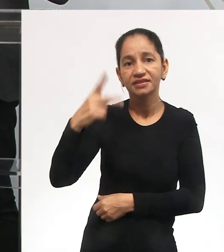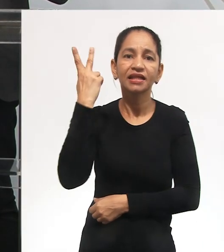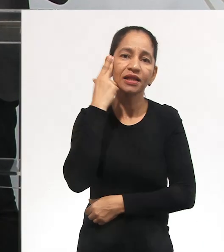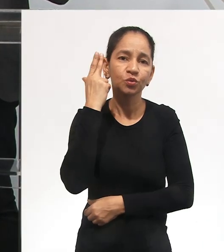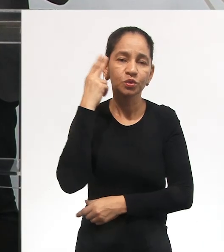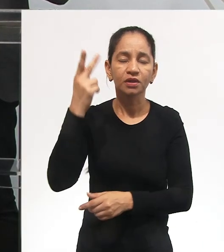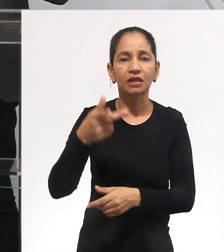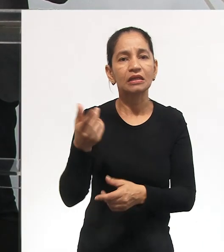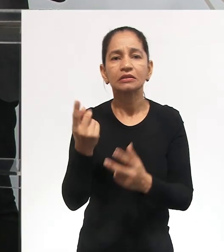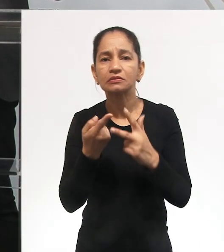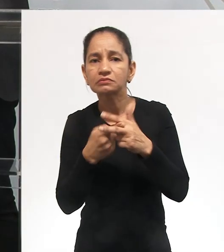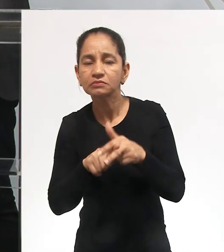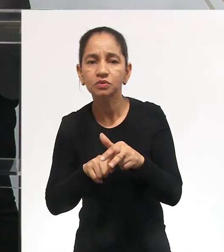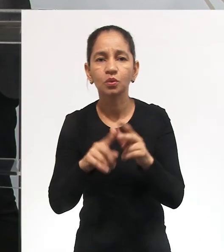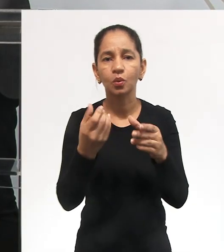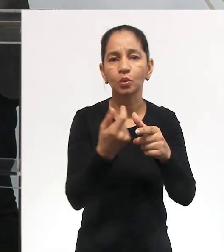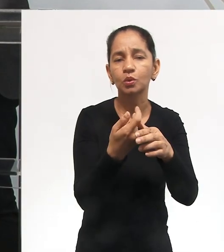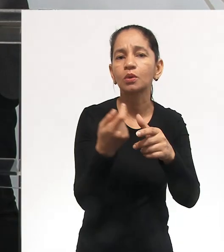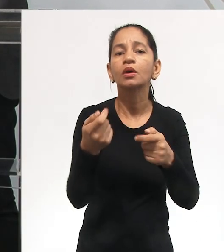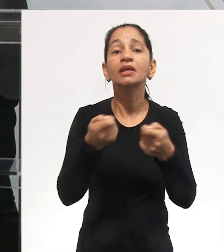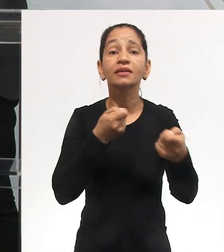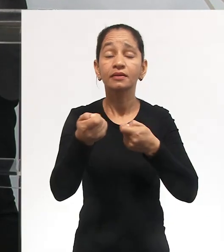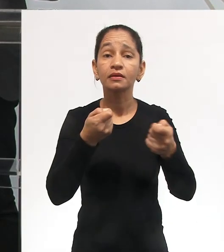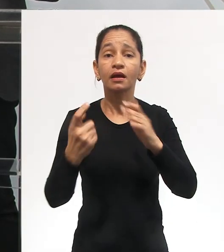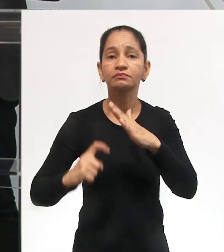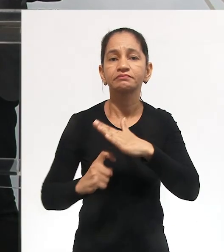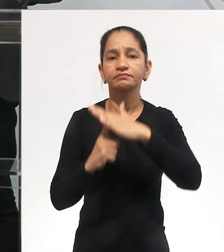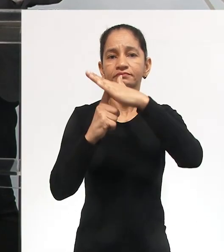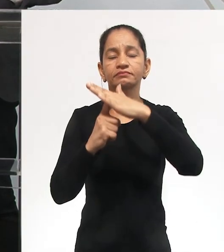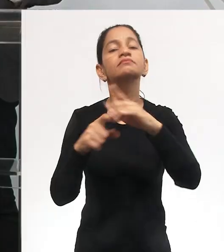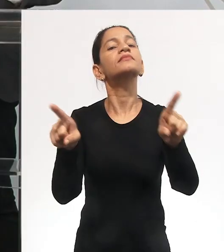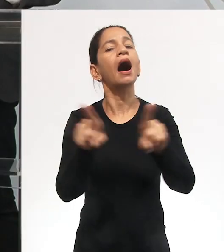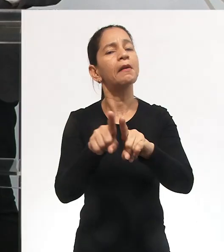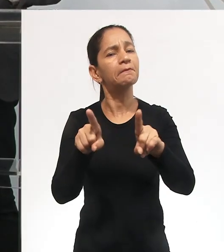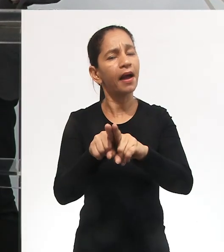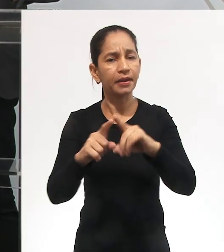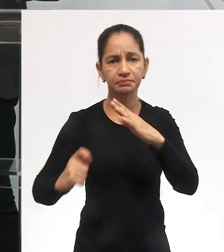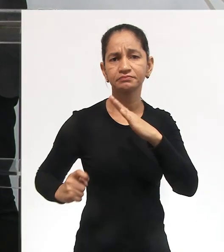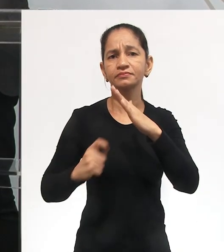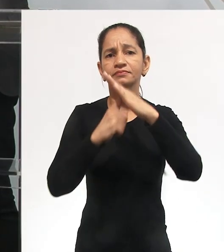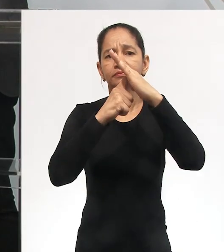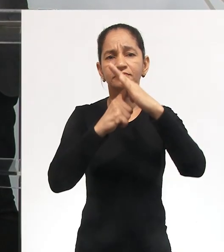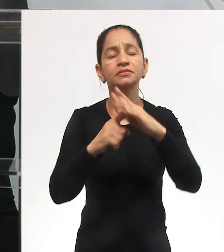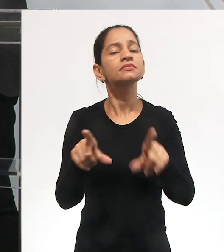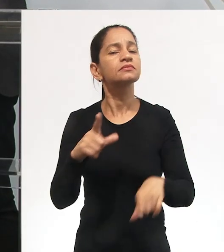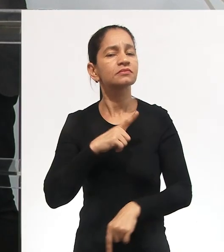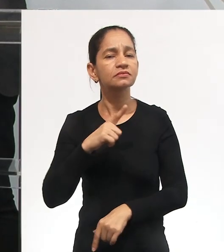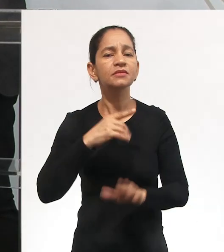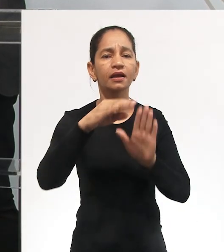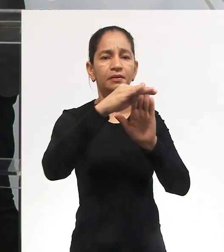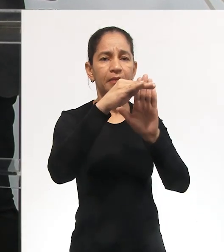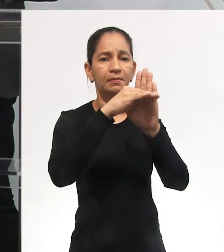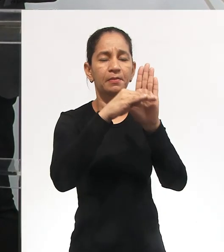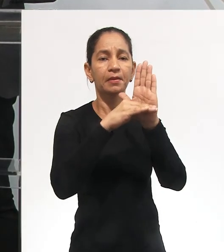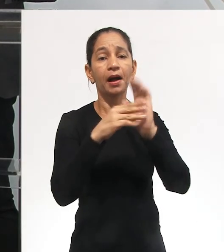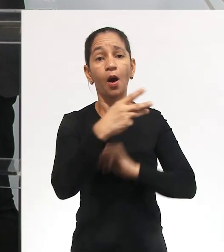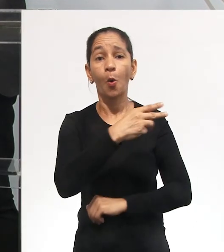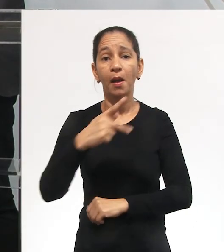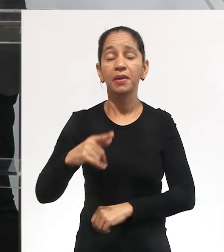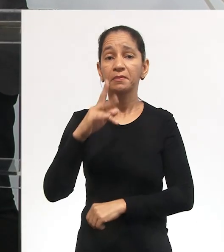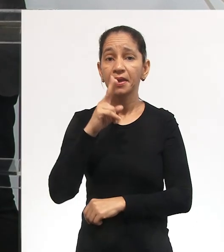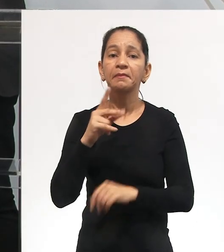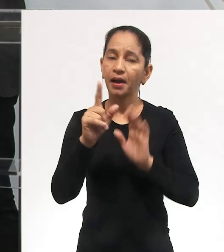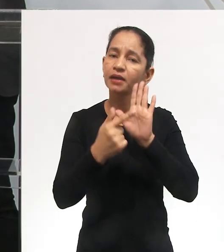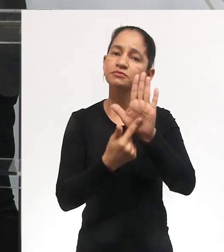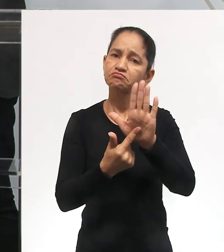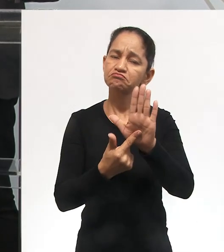do controle externo. Né? Tem a Defensoria Pública também, que ela pode atuar em determinadas circunstâncias, tá? Mas na nossa ementa está ali, né, a figura do MP, tá? Para a gente